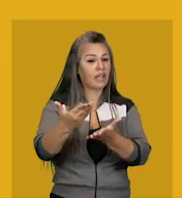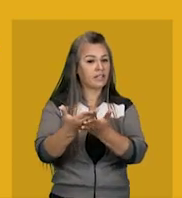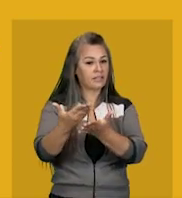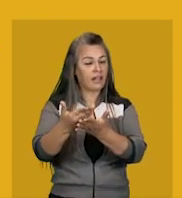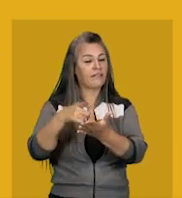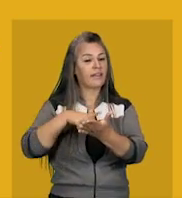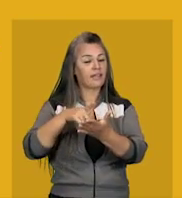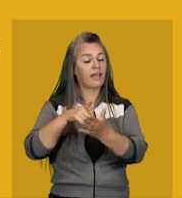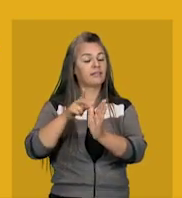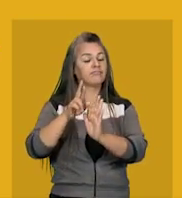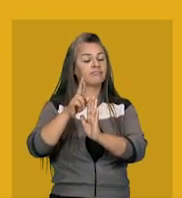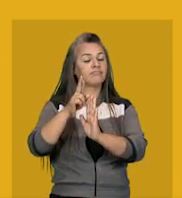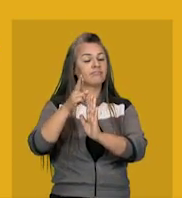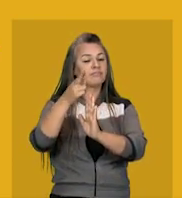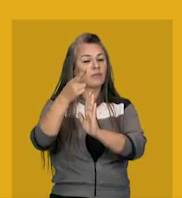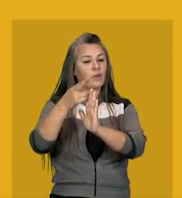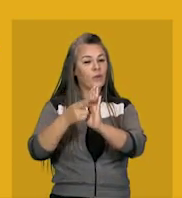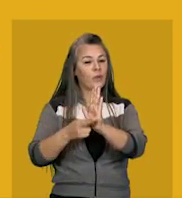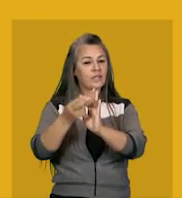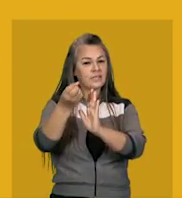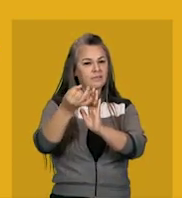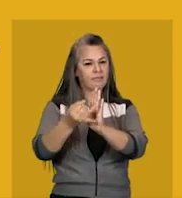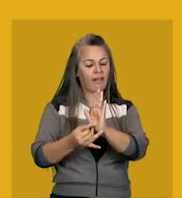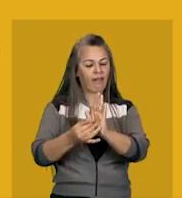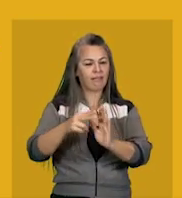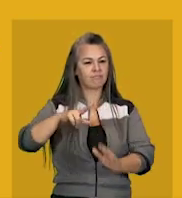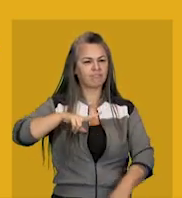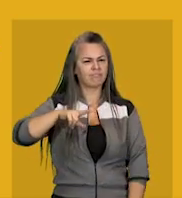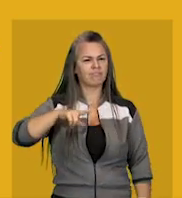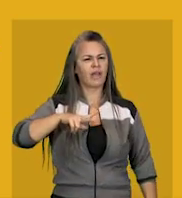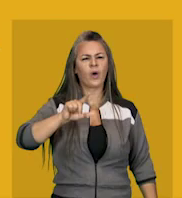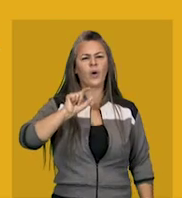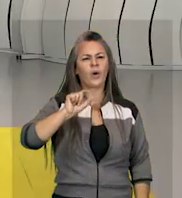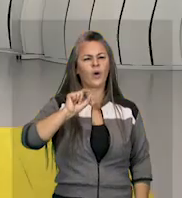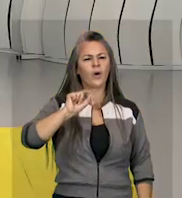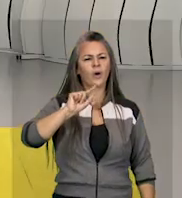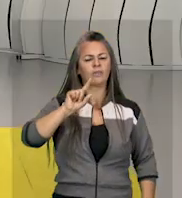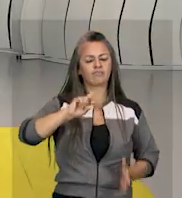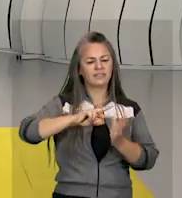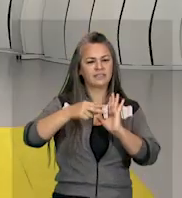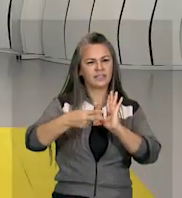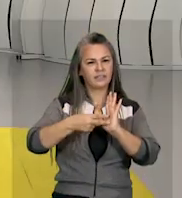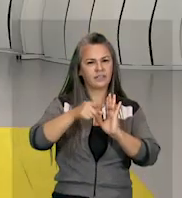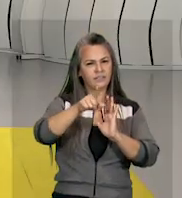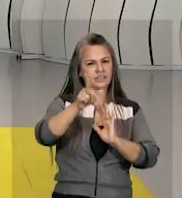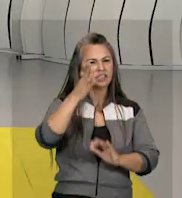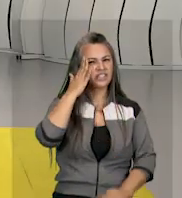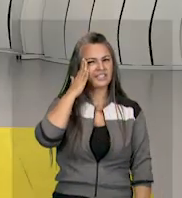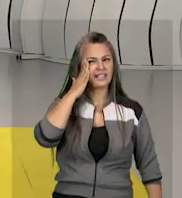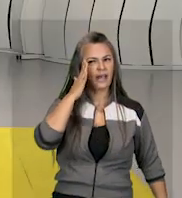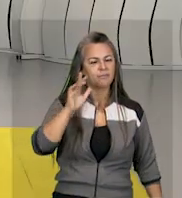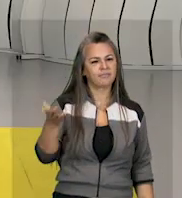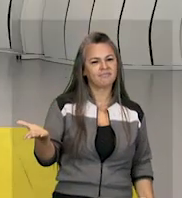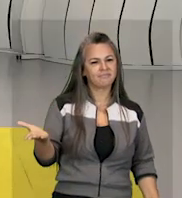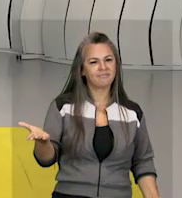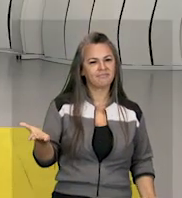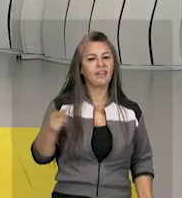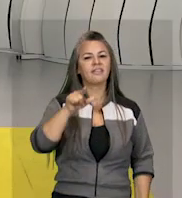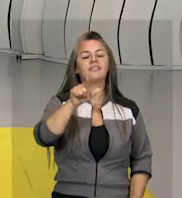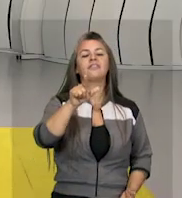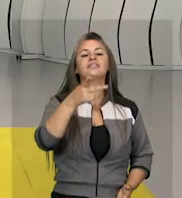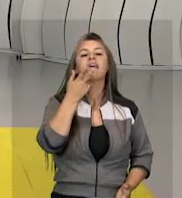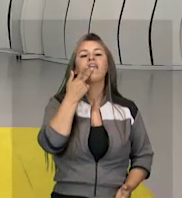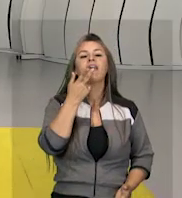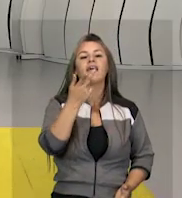relato pessoal, conteúdo e forma. O que é um relato pessoal? Pelo nome dá para você imaginar o que seja, né? Relatar algo que